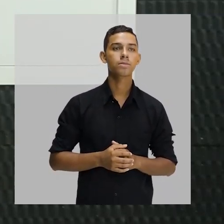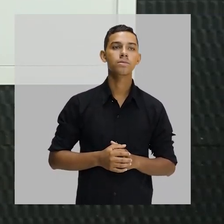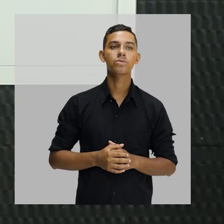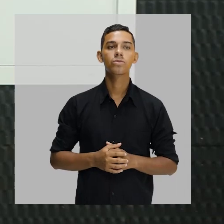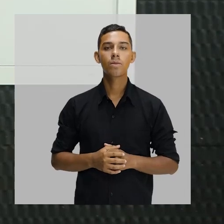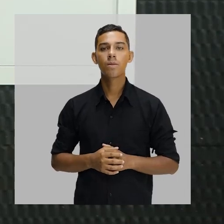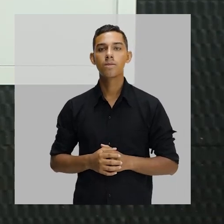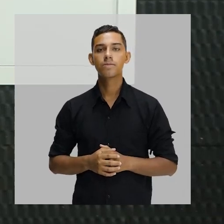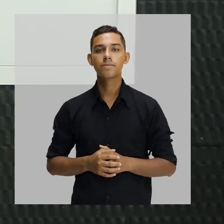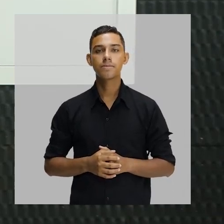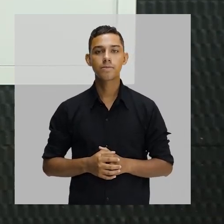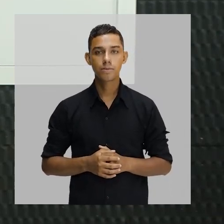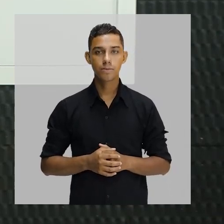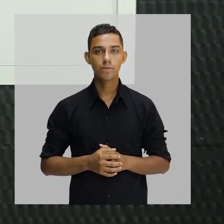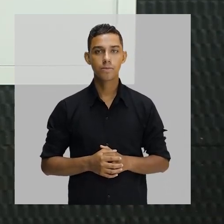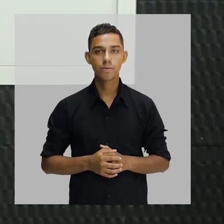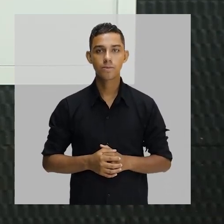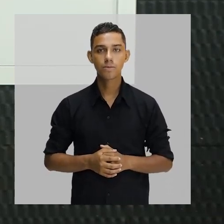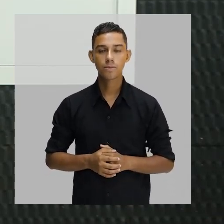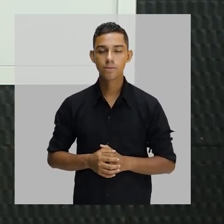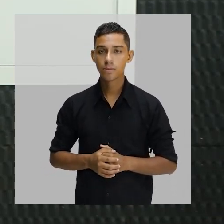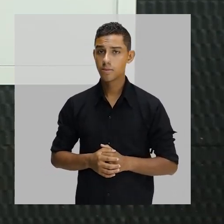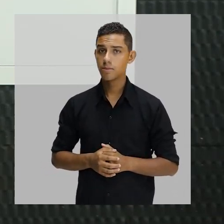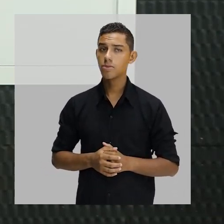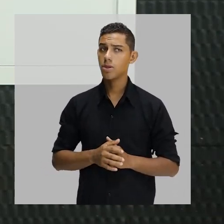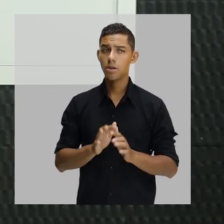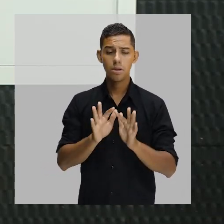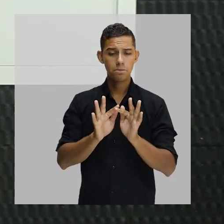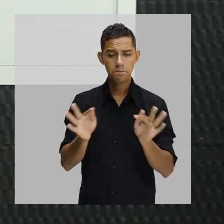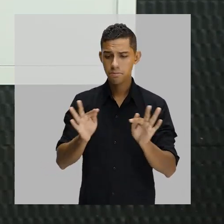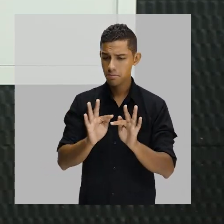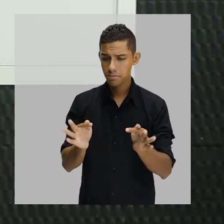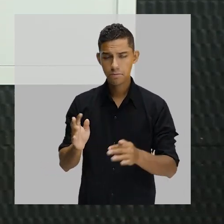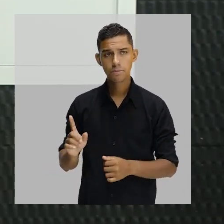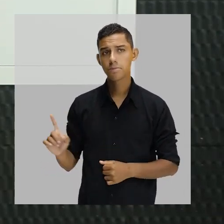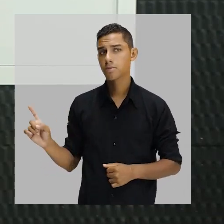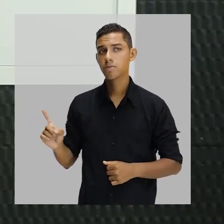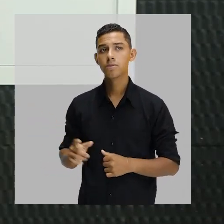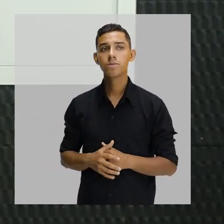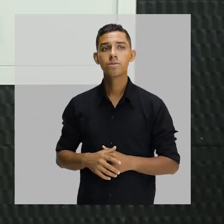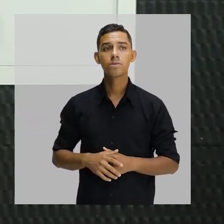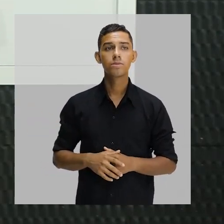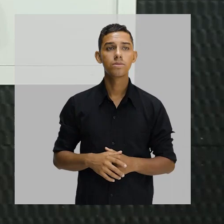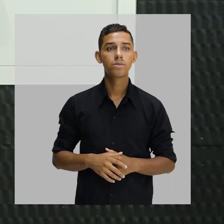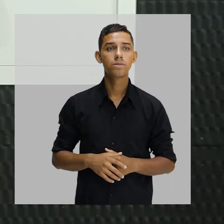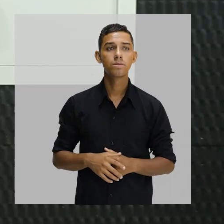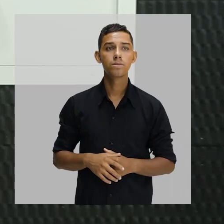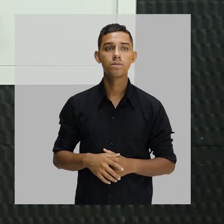2t. Tá certo? Então aqui é bem simples. Ó. Quem tem t,